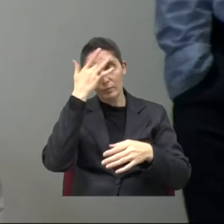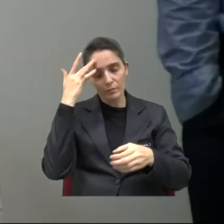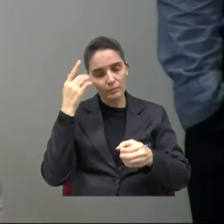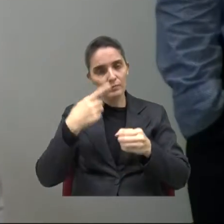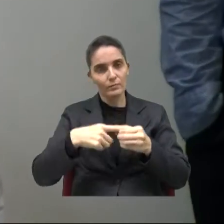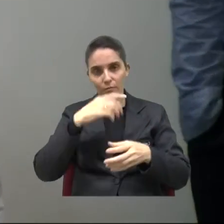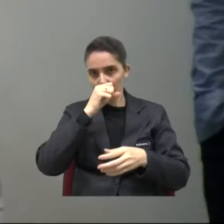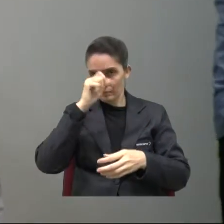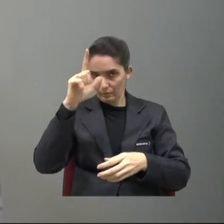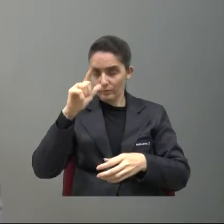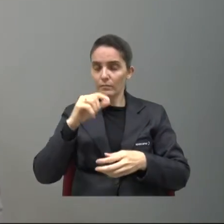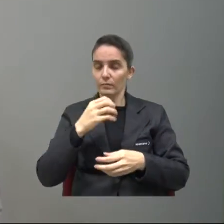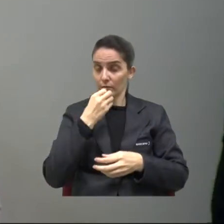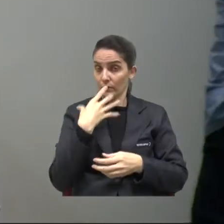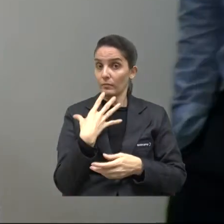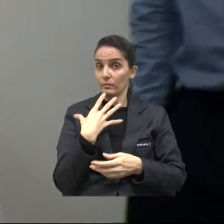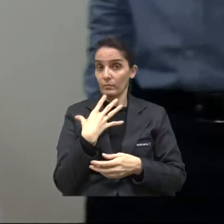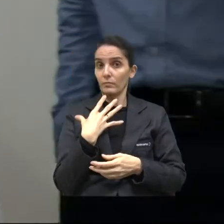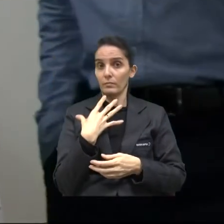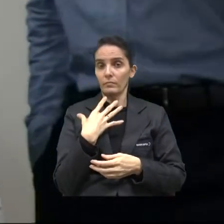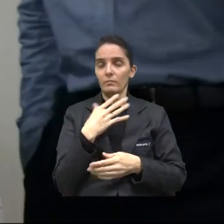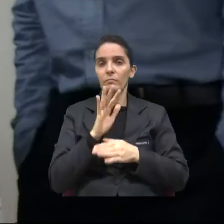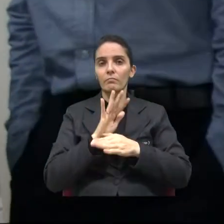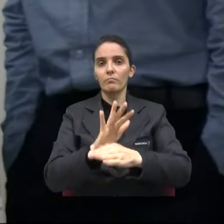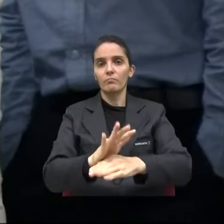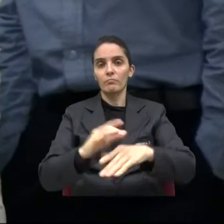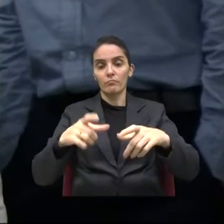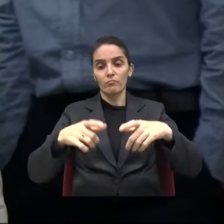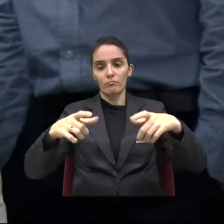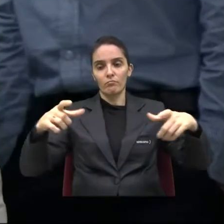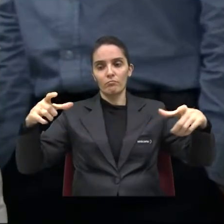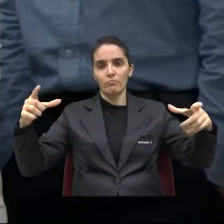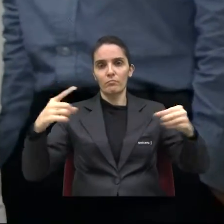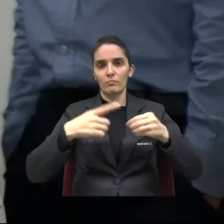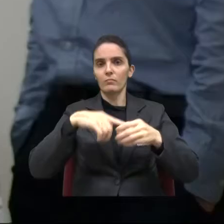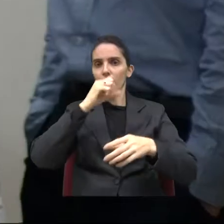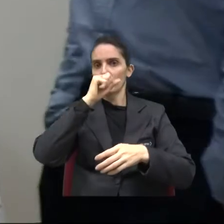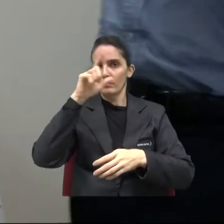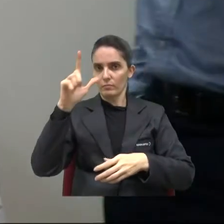geraria emprego e ajudaria também o crescimento da cidade.